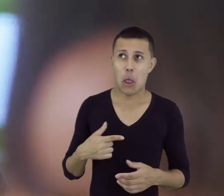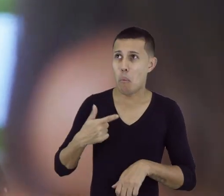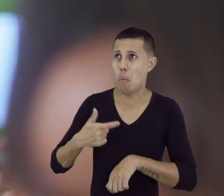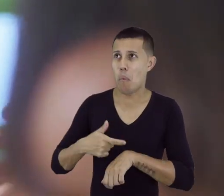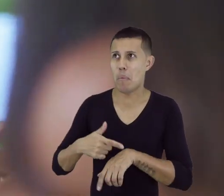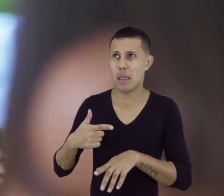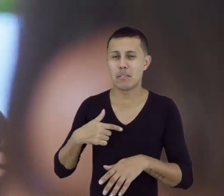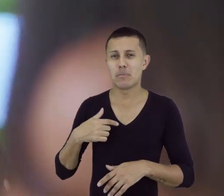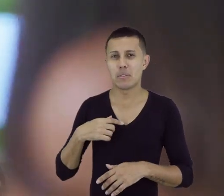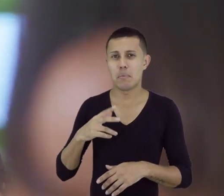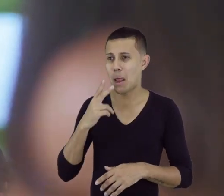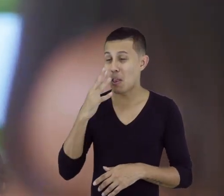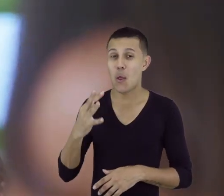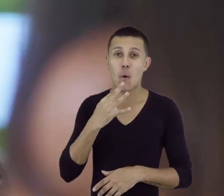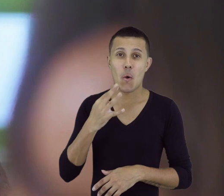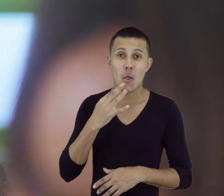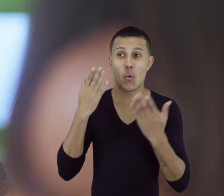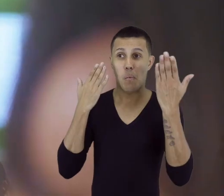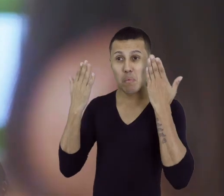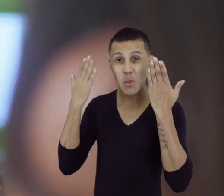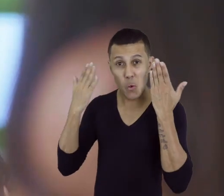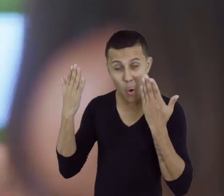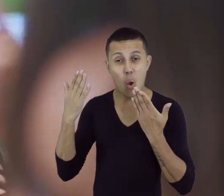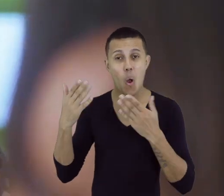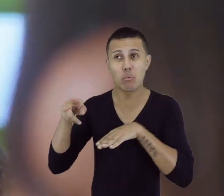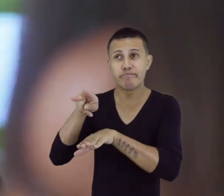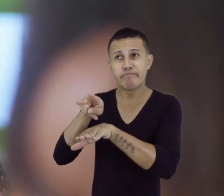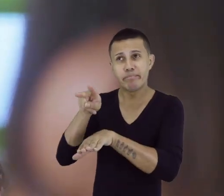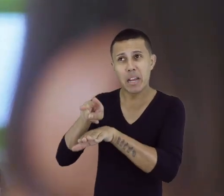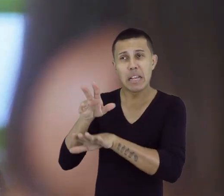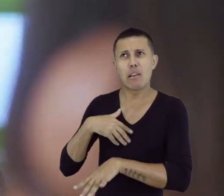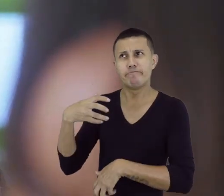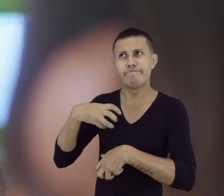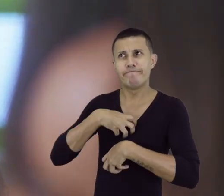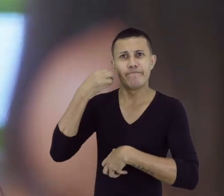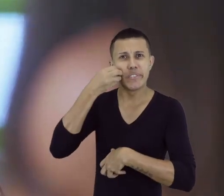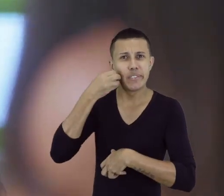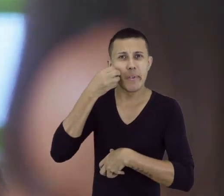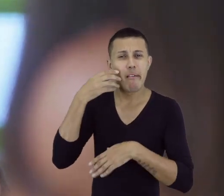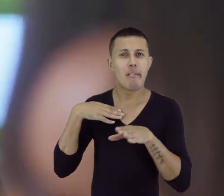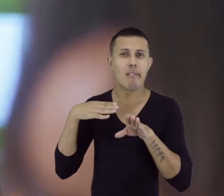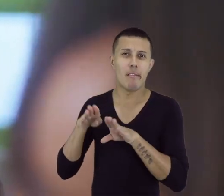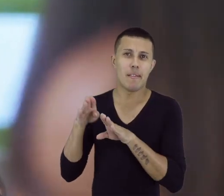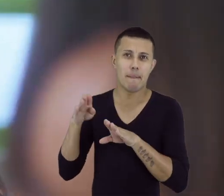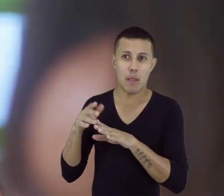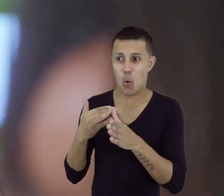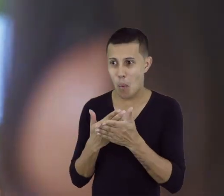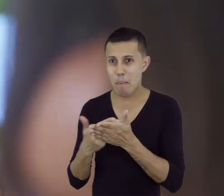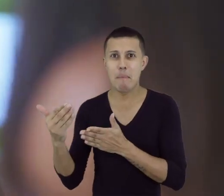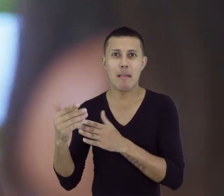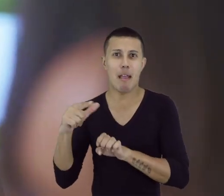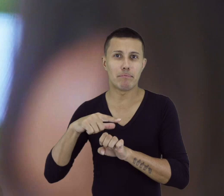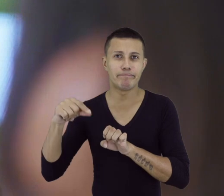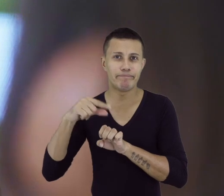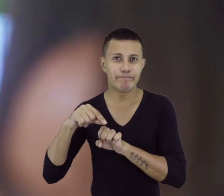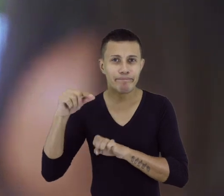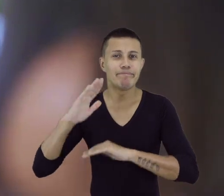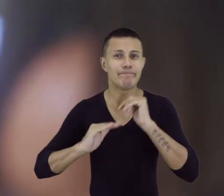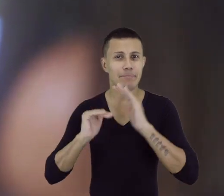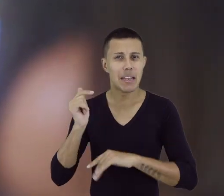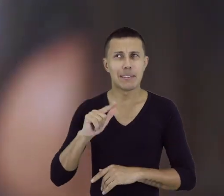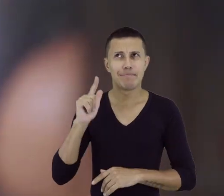esse episódio, talvez eu nunca tivesse conhecido o serviço de um psicólogo, não tivesse passado por toda a experiência e provavelmente não tivesse empreendido. Então, eu